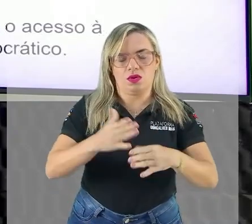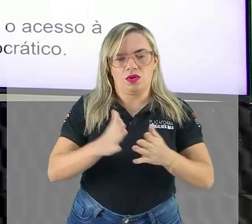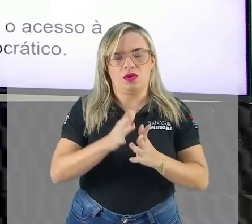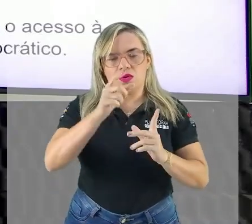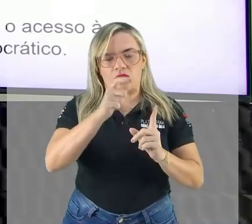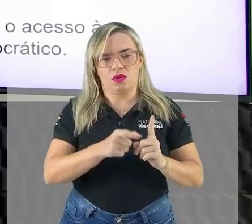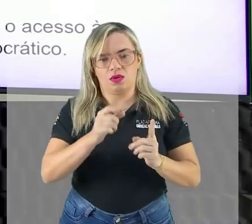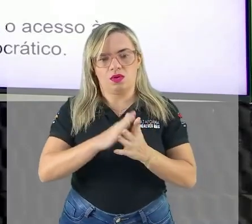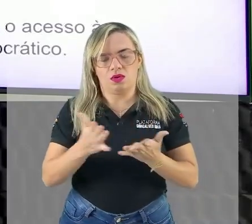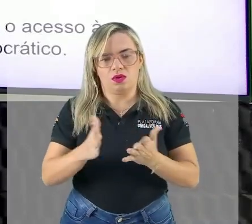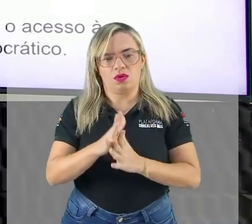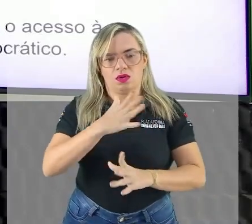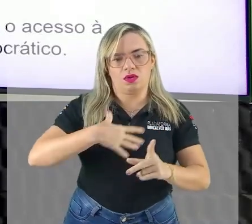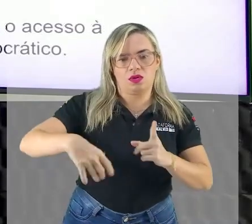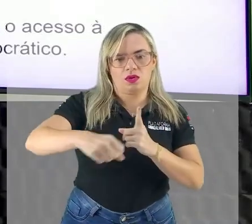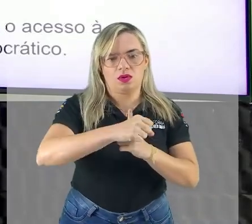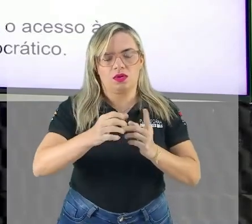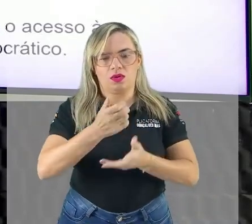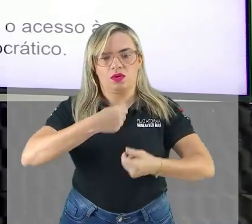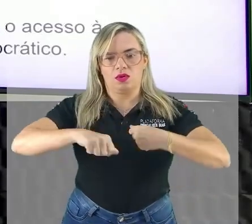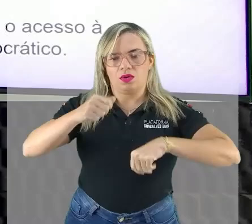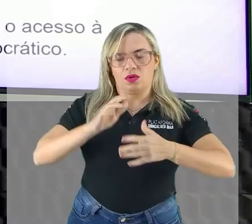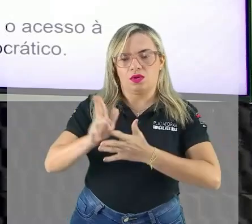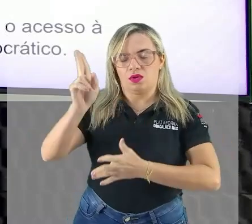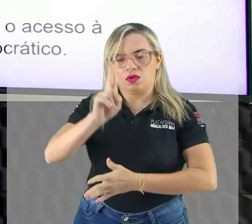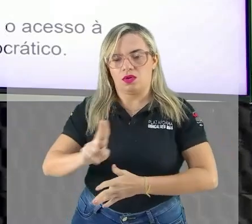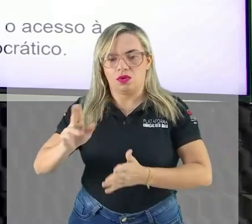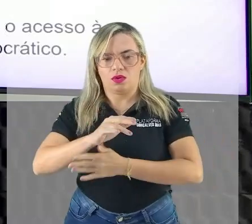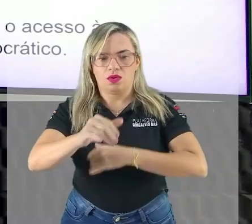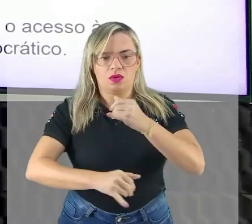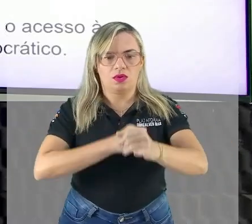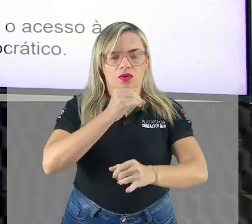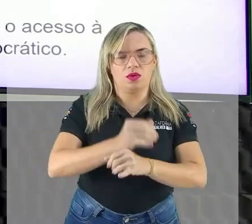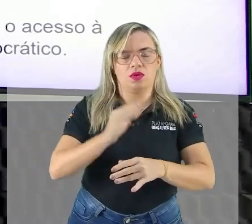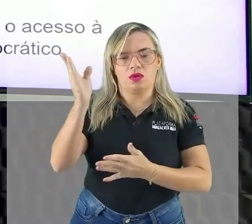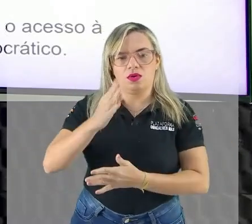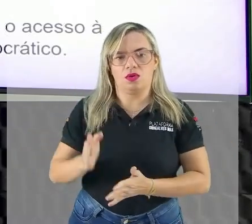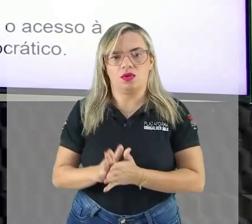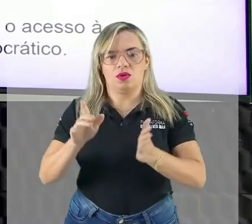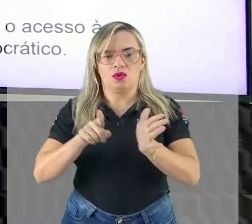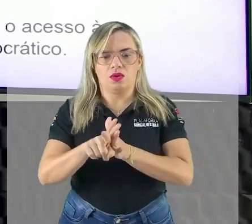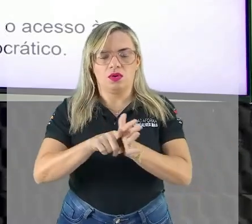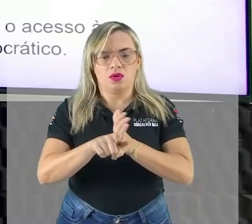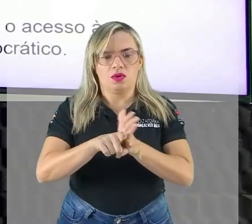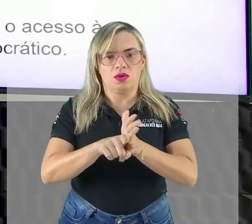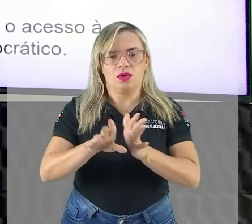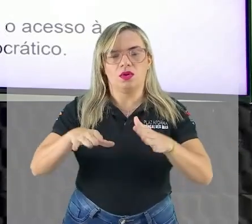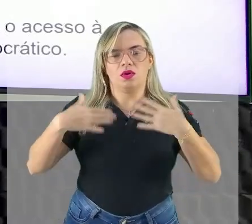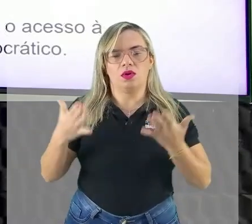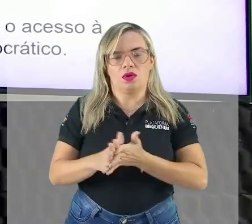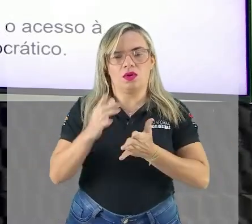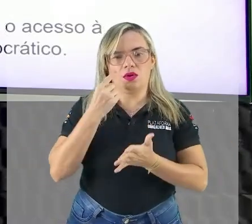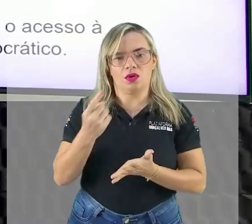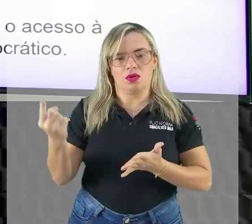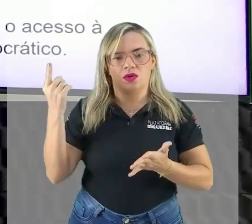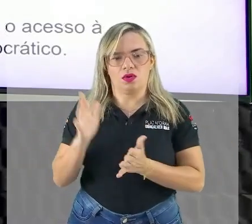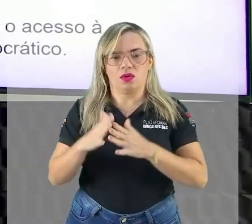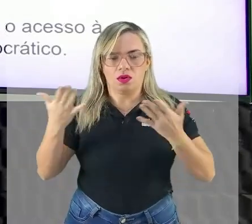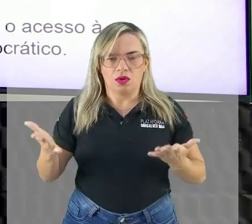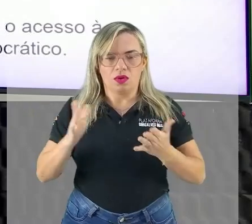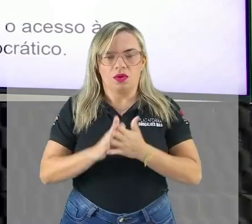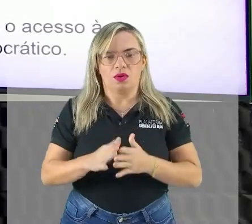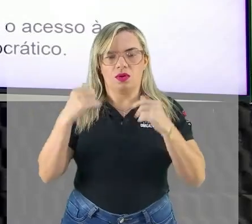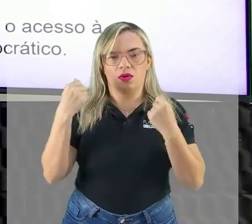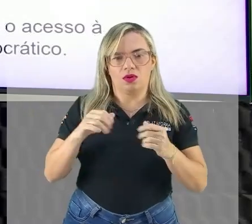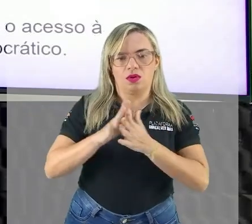hábitos e o perfil socioeconômico dos usuários da internet no Brasil, os pesquisadores. E aí, qual é a questão que a gente precisa